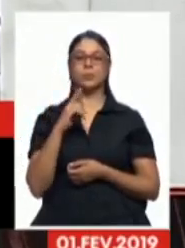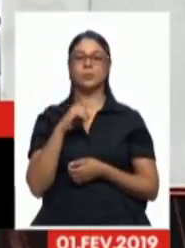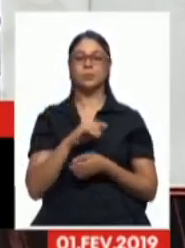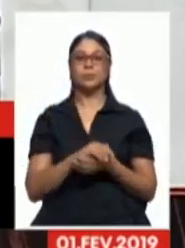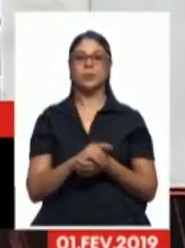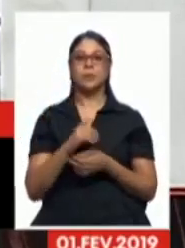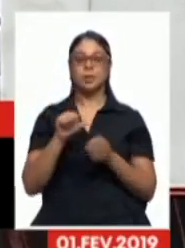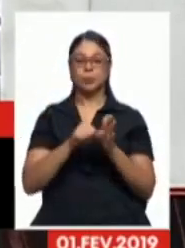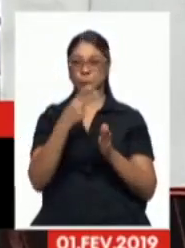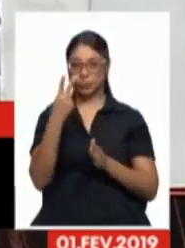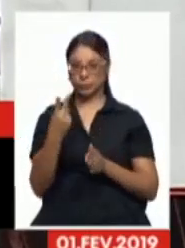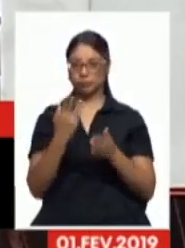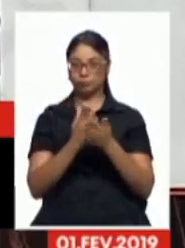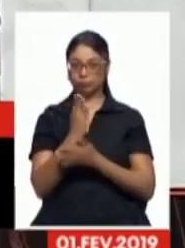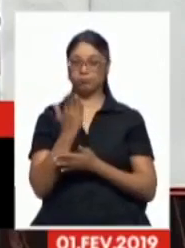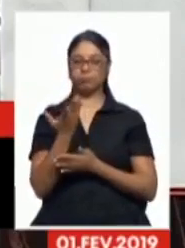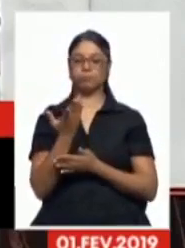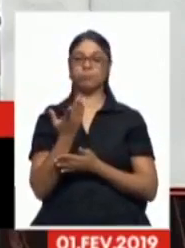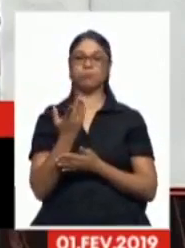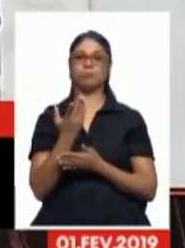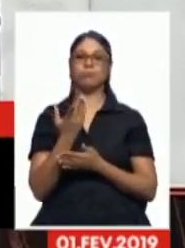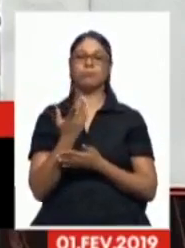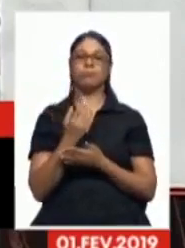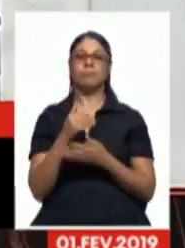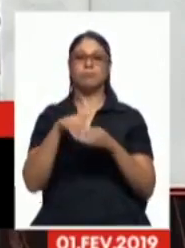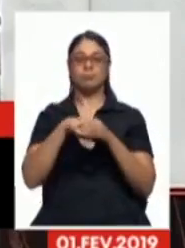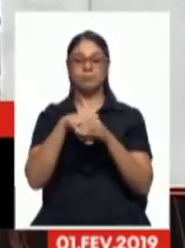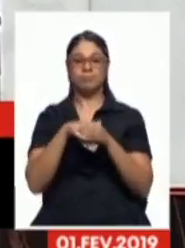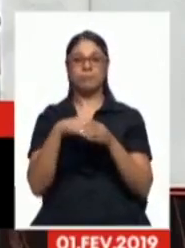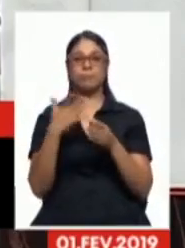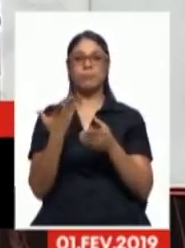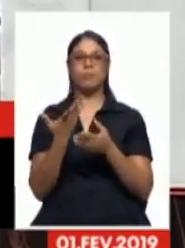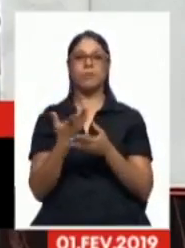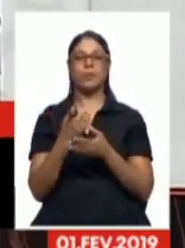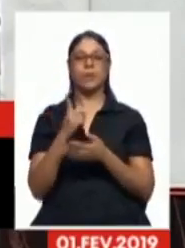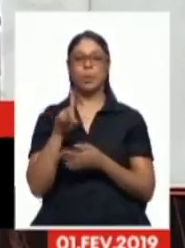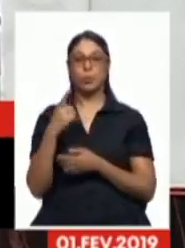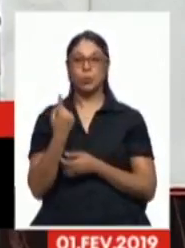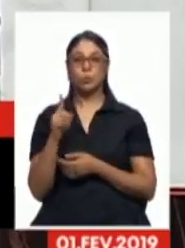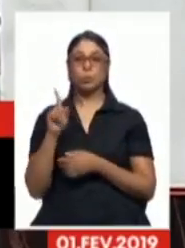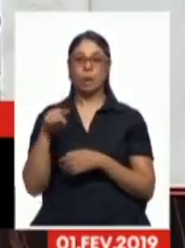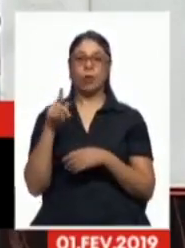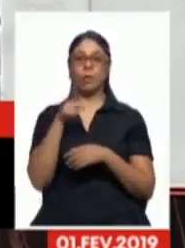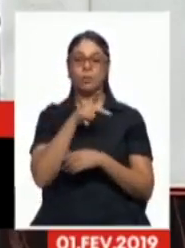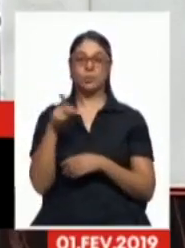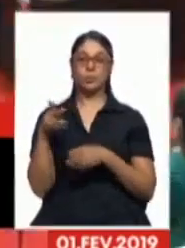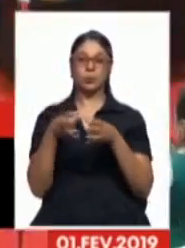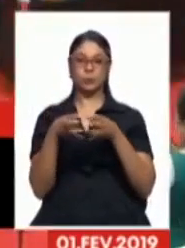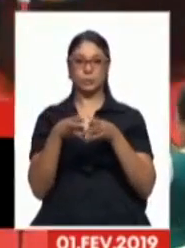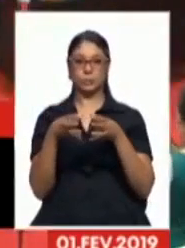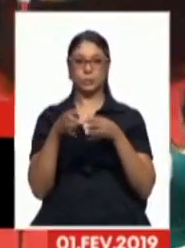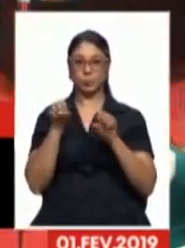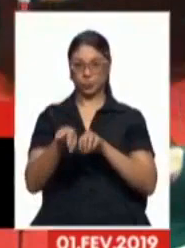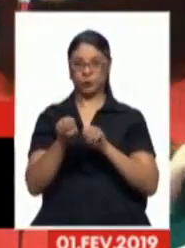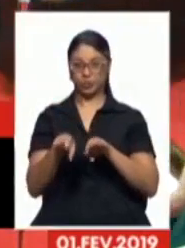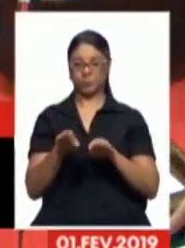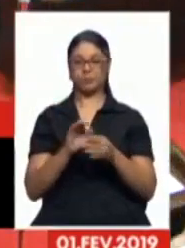no segundo mandato e encerrou a legislatura passada como presidente da Comissão de